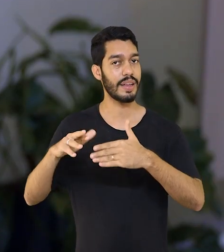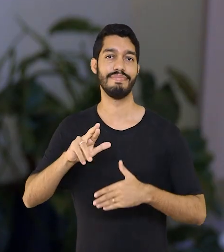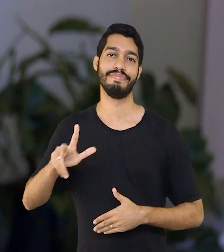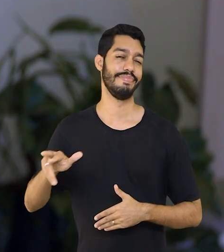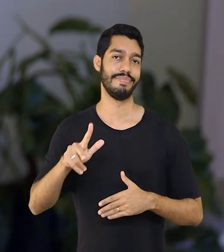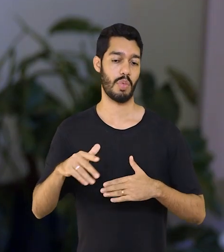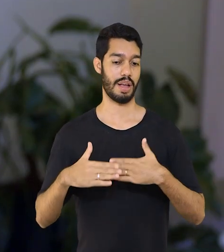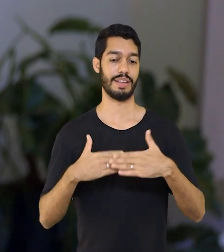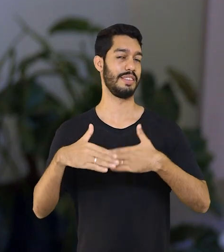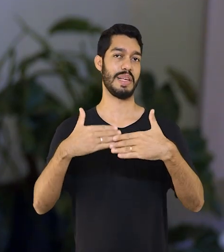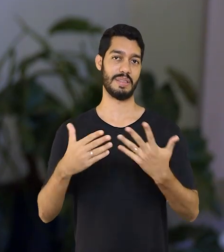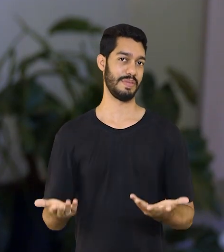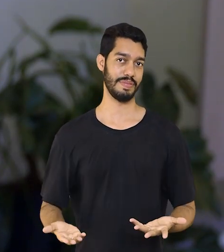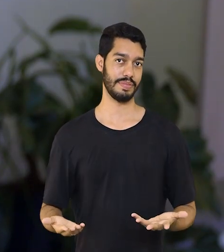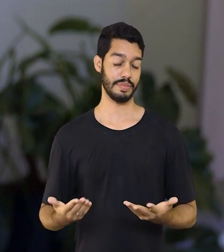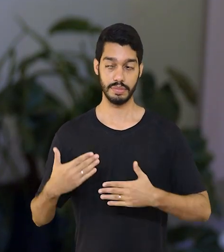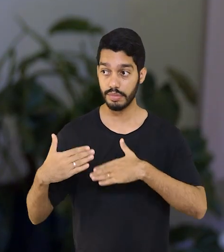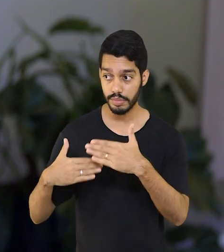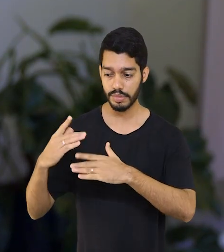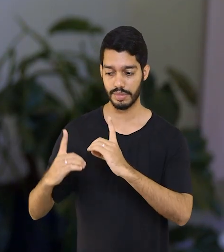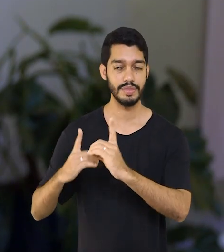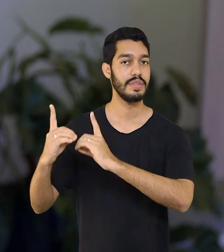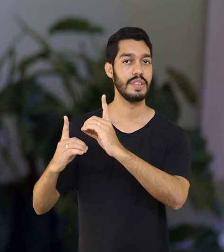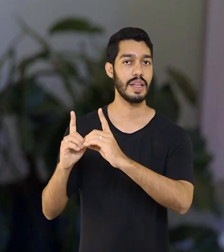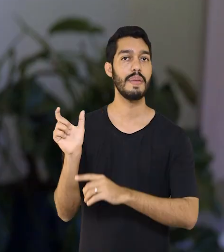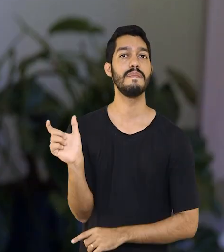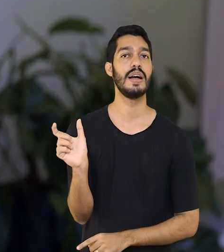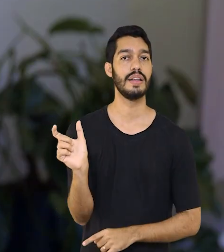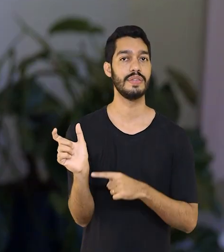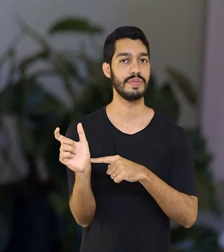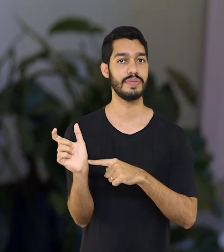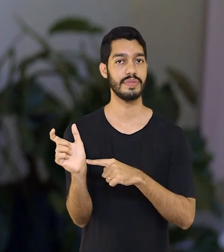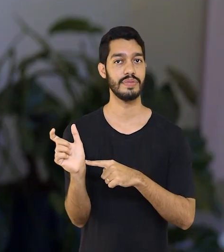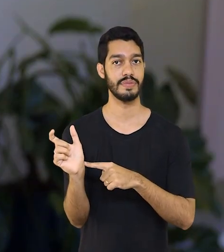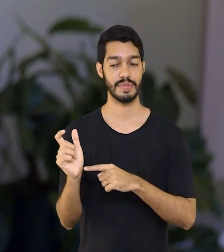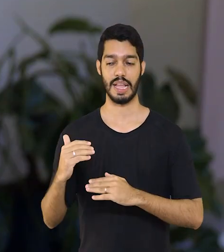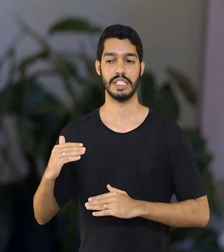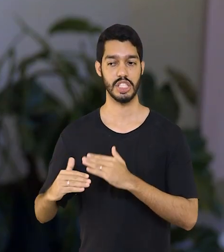desenvolvimento não é crescimento econômico. Desenvolvimento é o que a palavra diz.